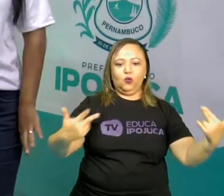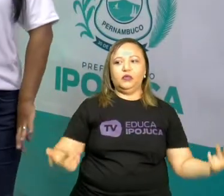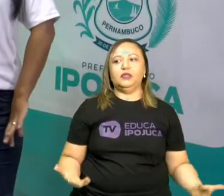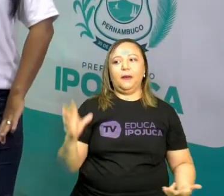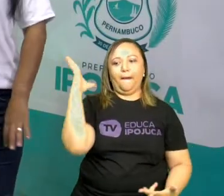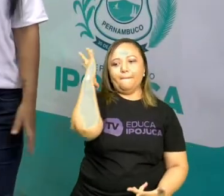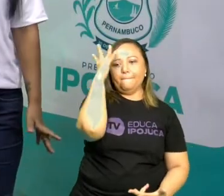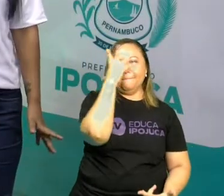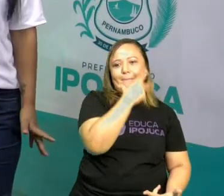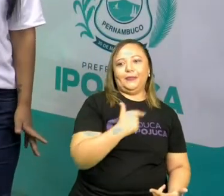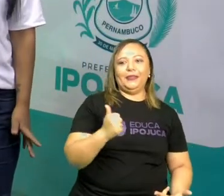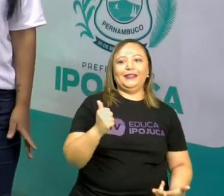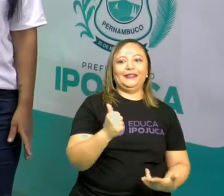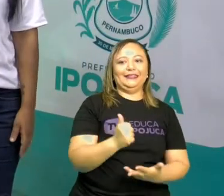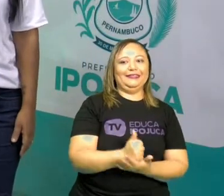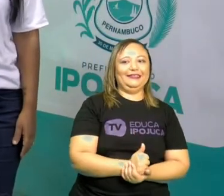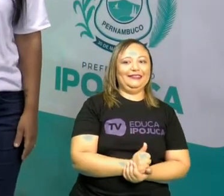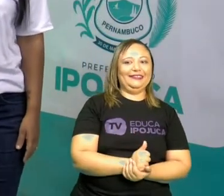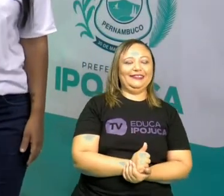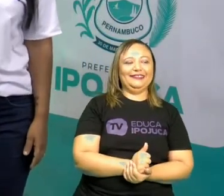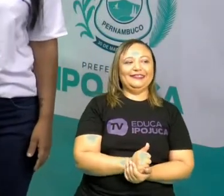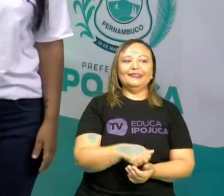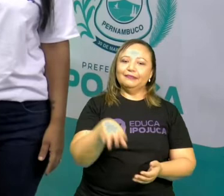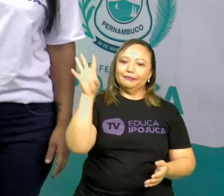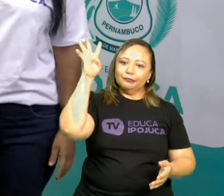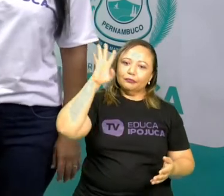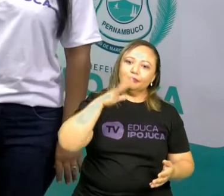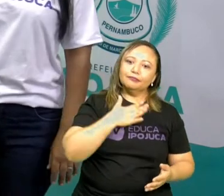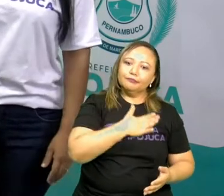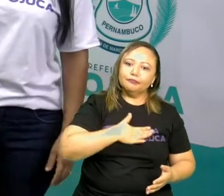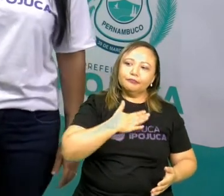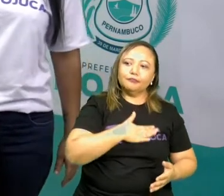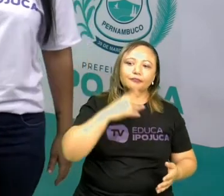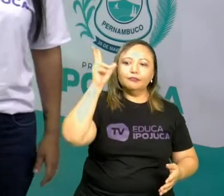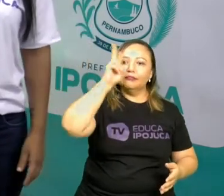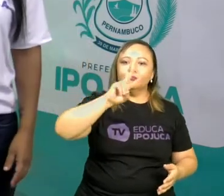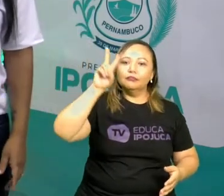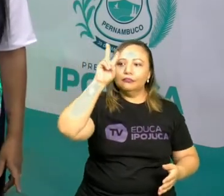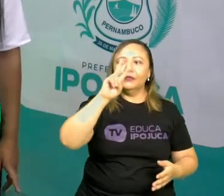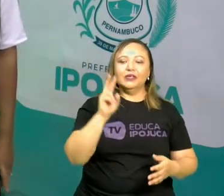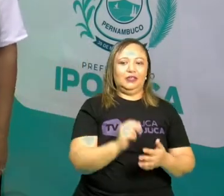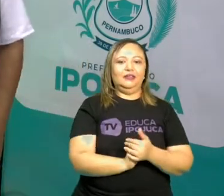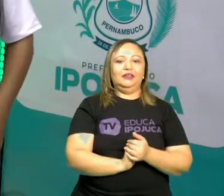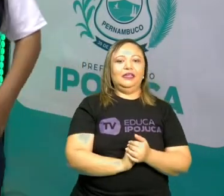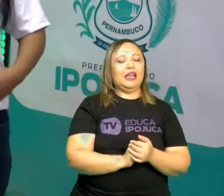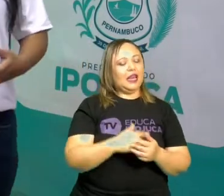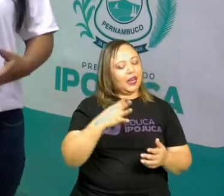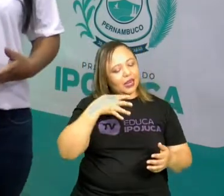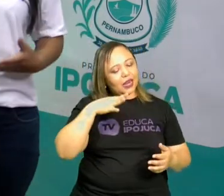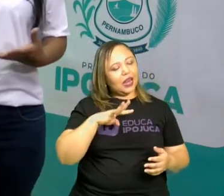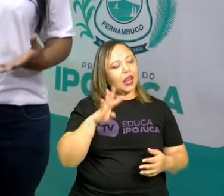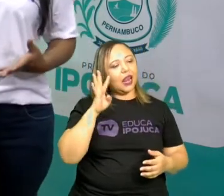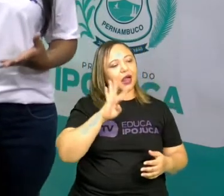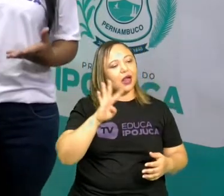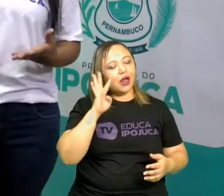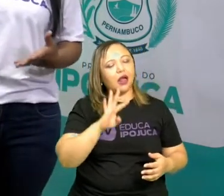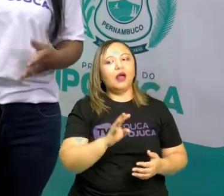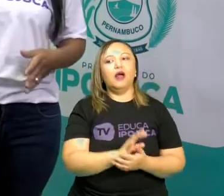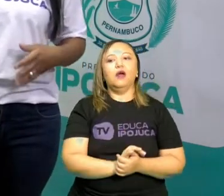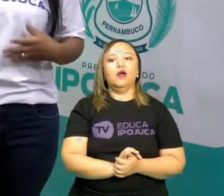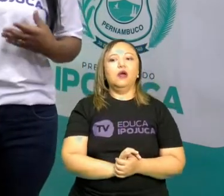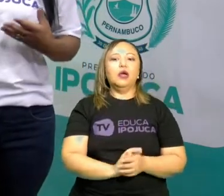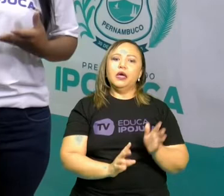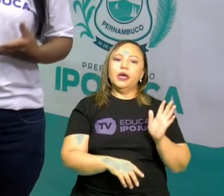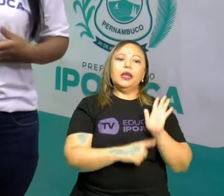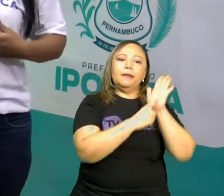belas. Gostaram, meus amores, da historinha? Muito legal! Ela representou o